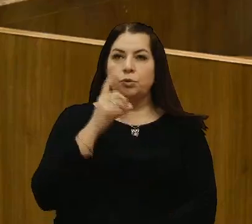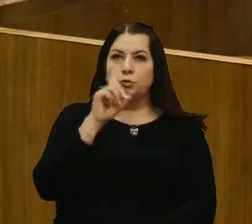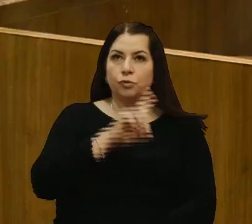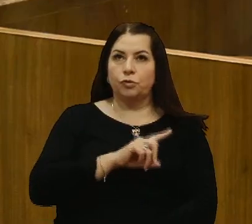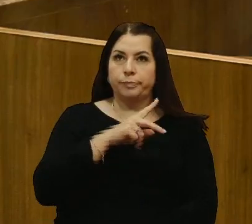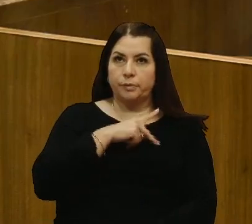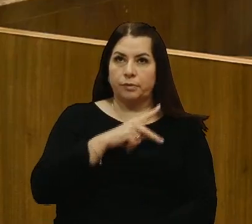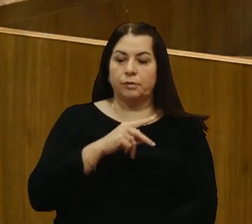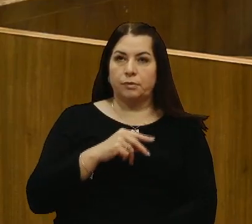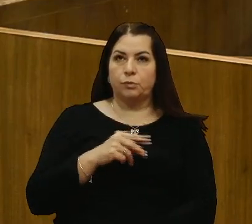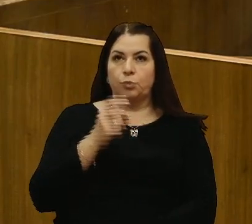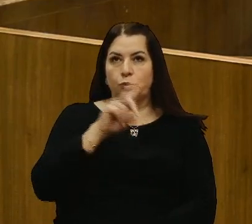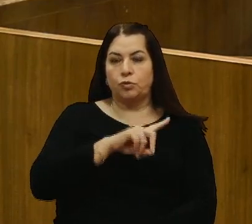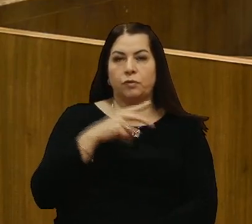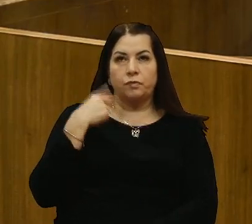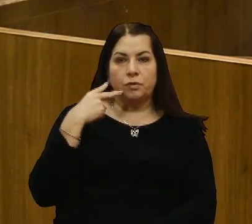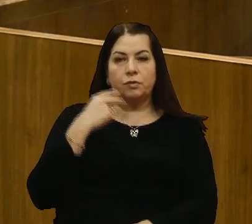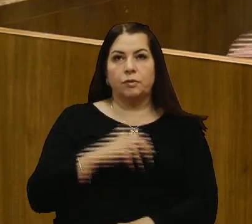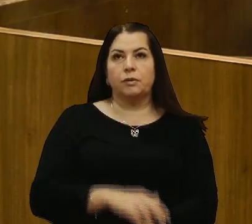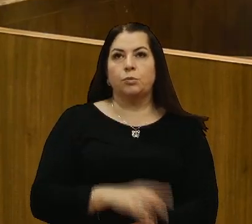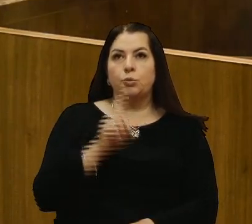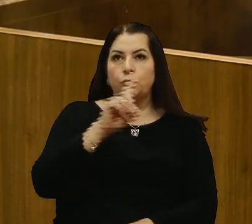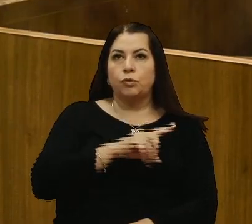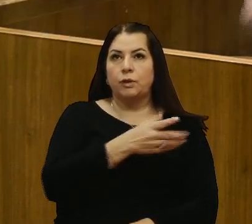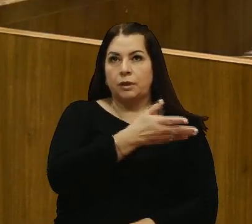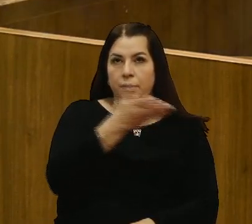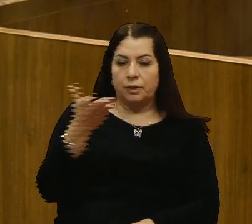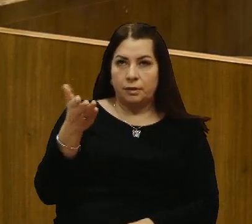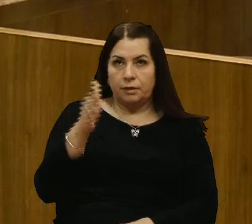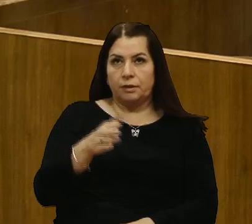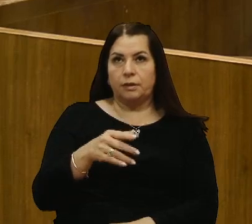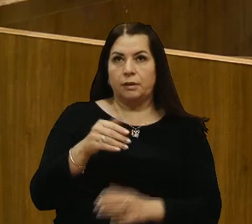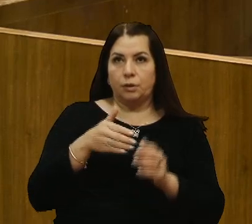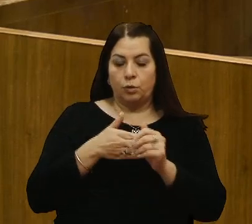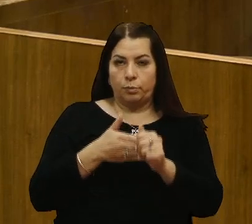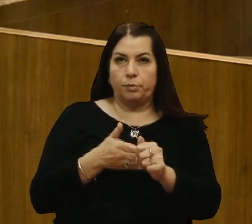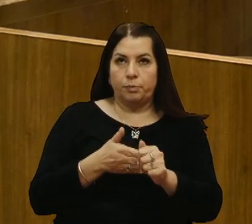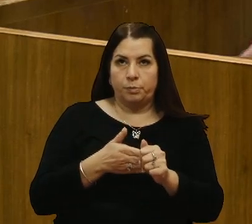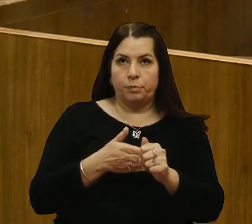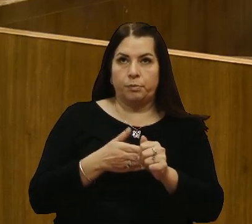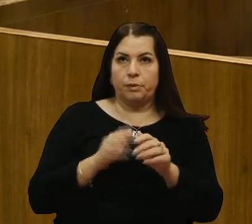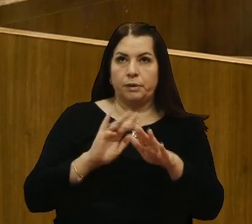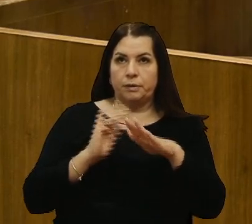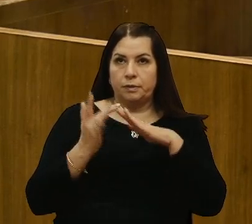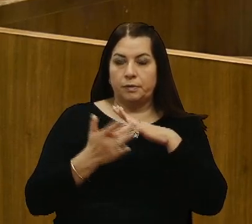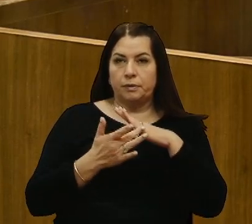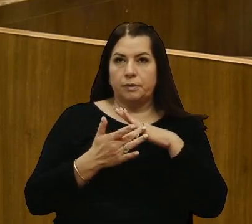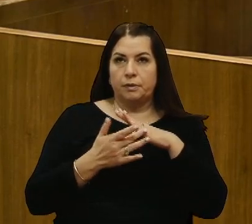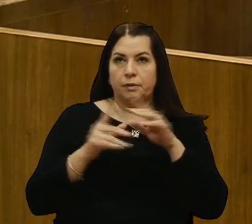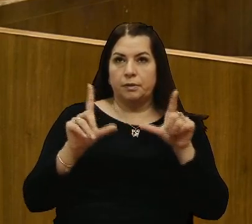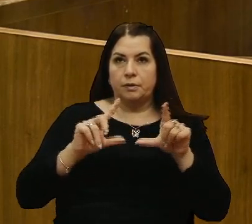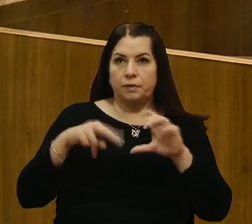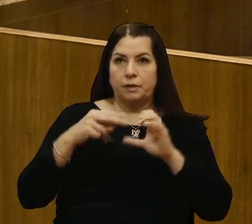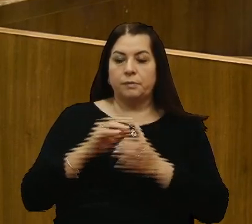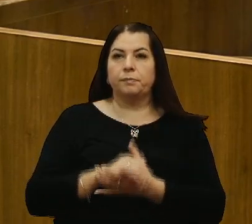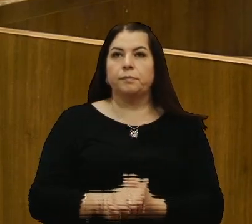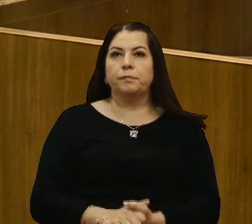dia, presidente. Bom dia, vereadores. Bom dia quem está aqui e quem nos acompanha pelas redes sociais ou na TV